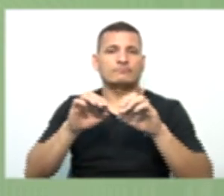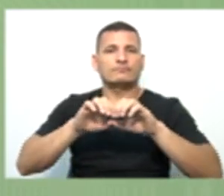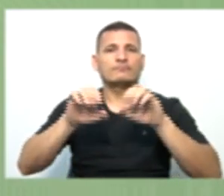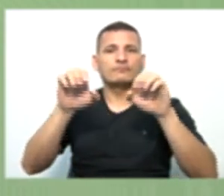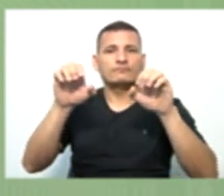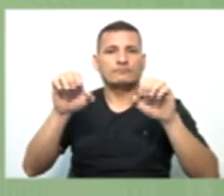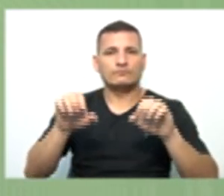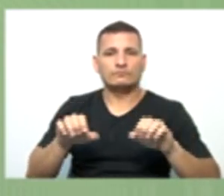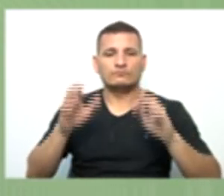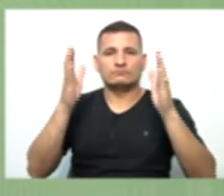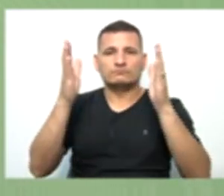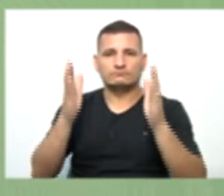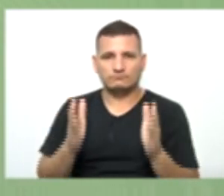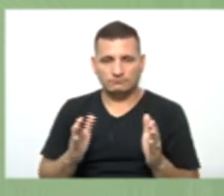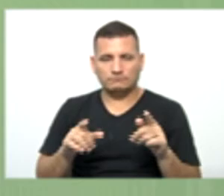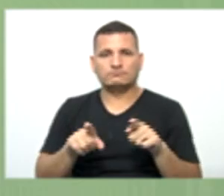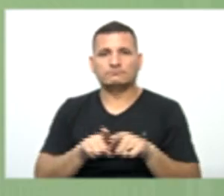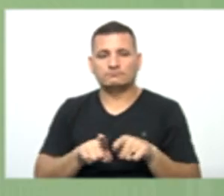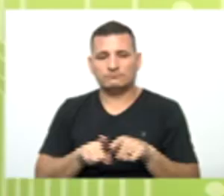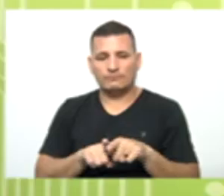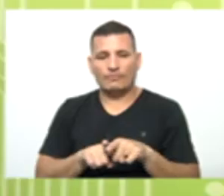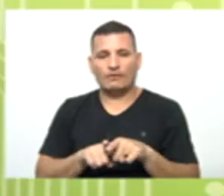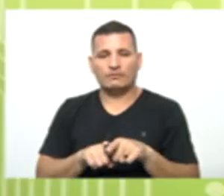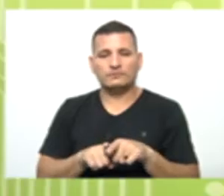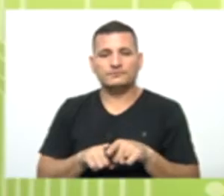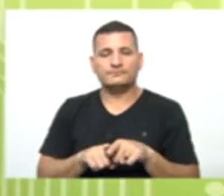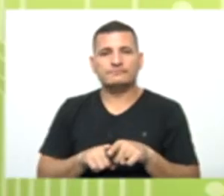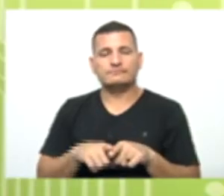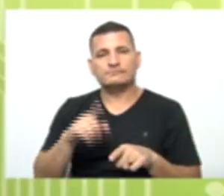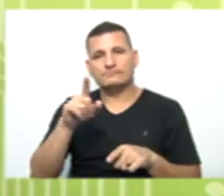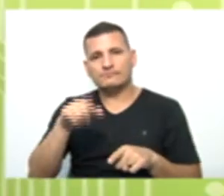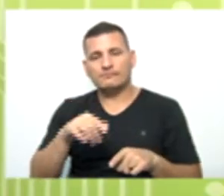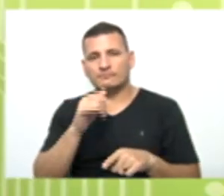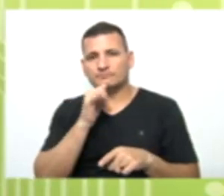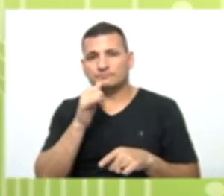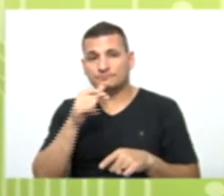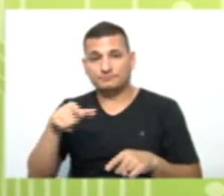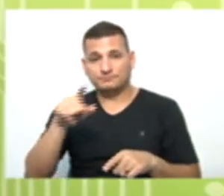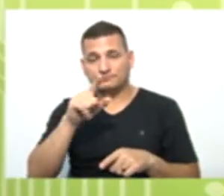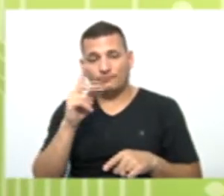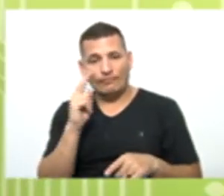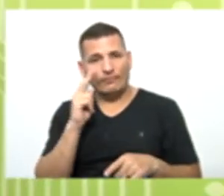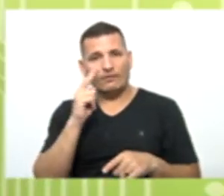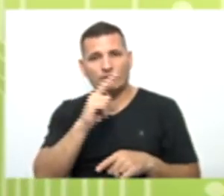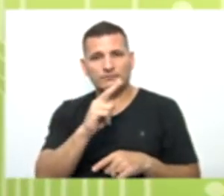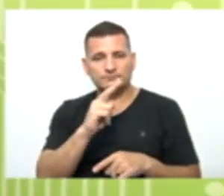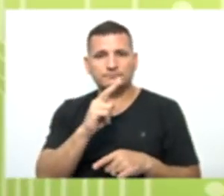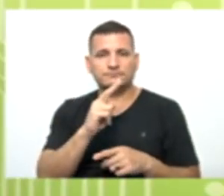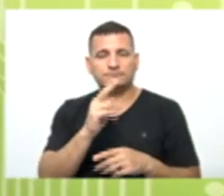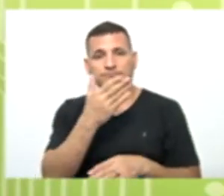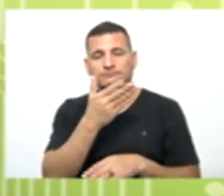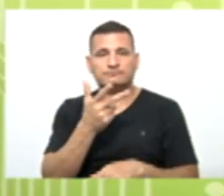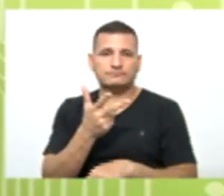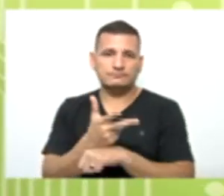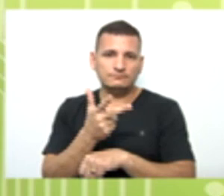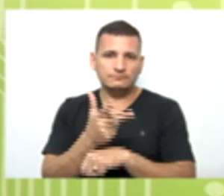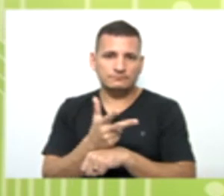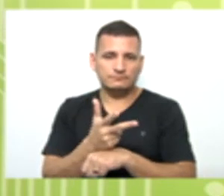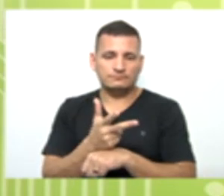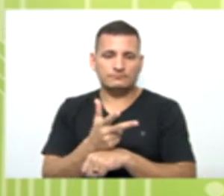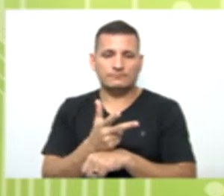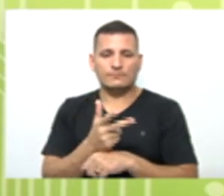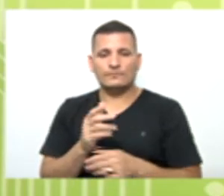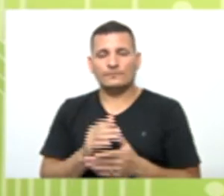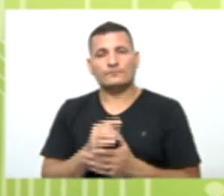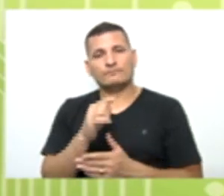de formatação, que foi o exemplo que você viu nesse vídeo. Então, ele tem